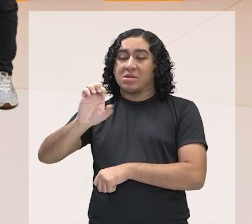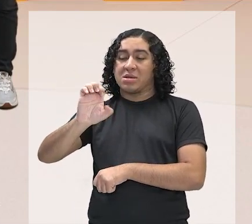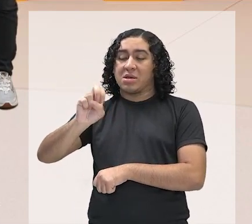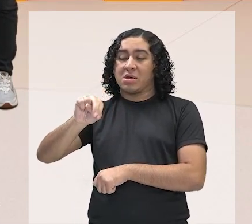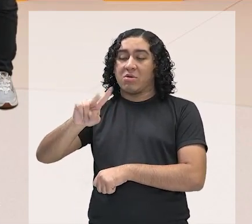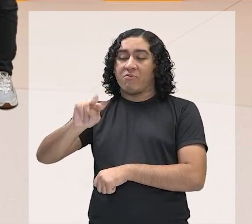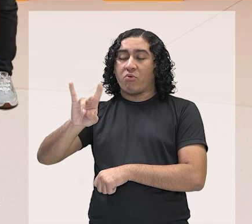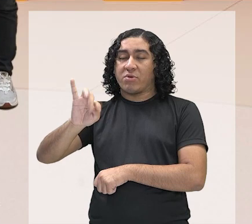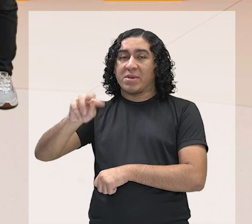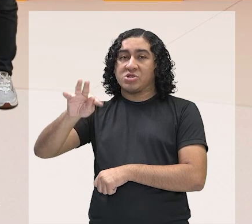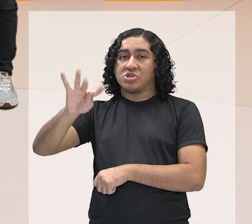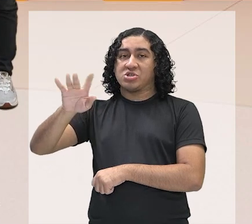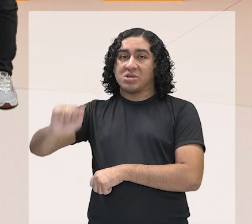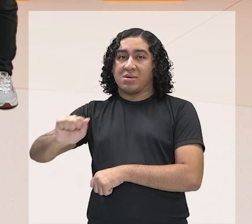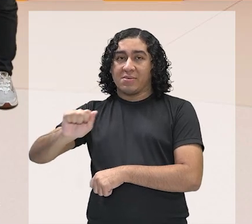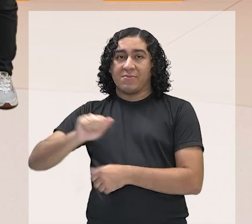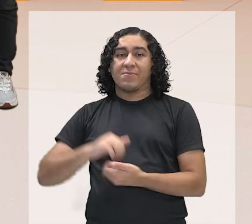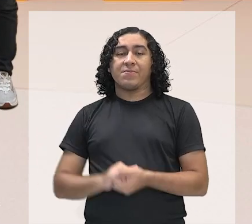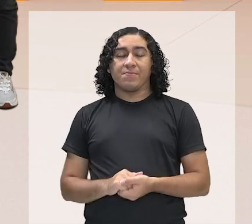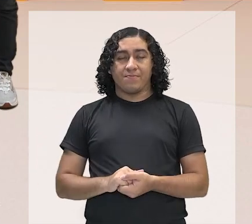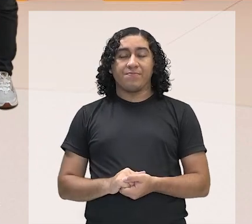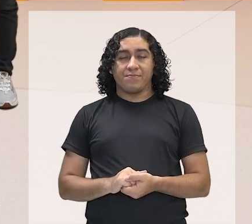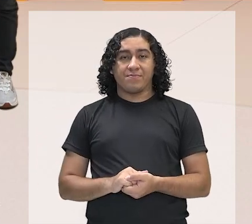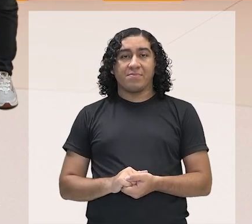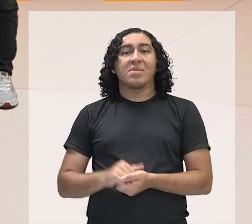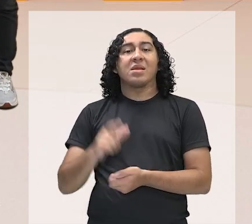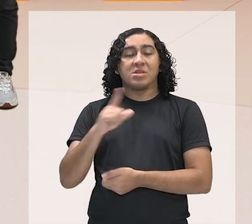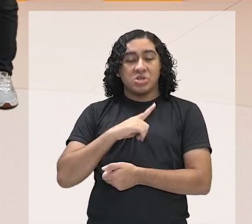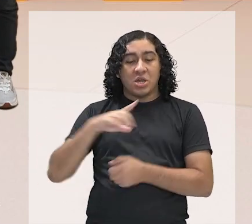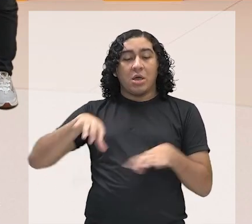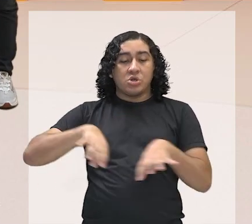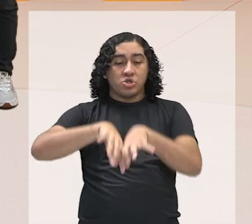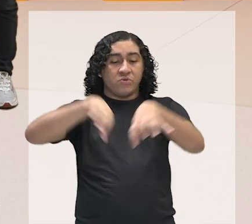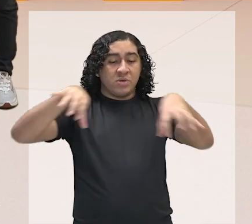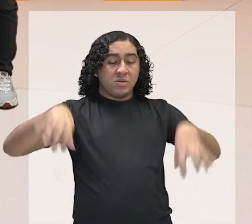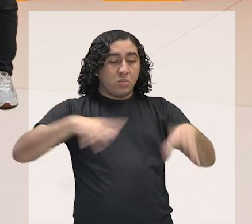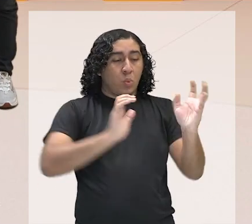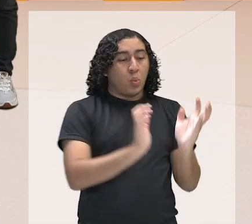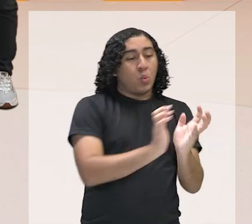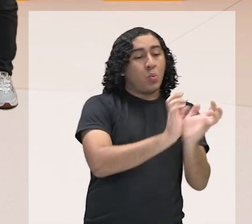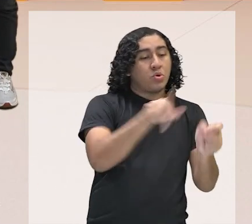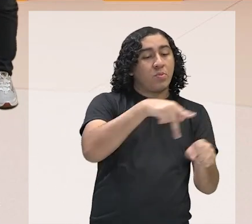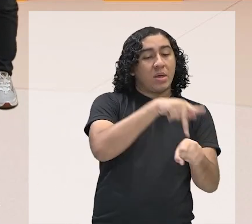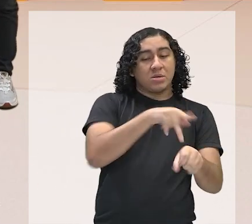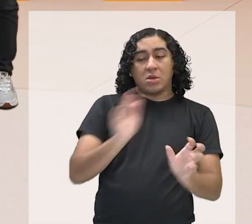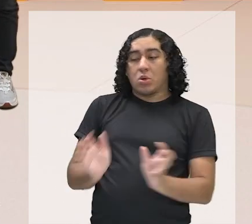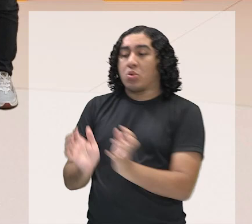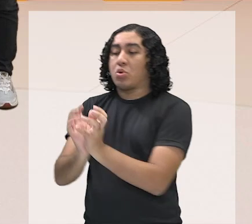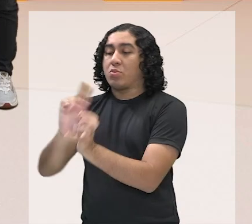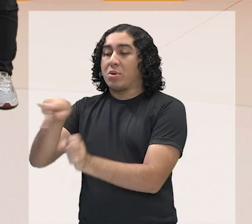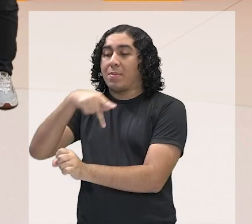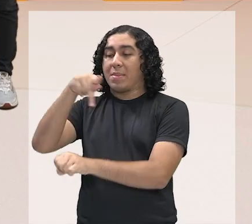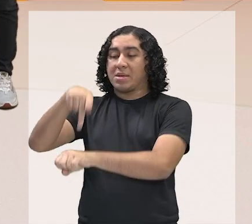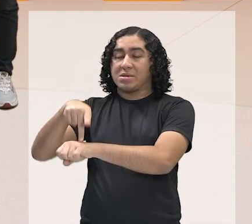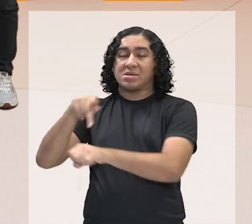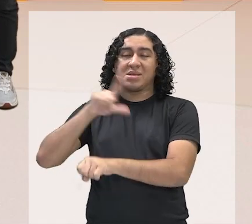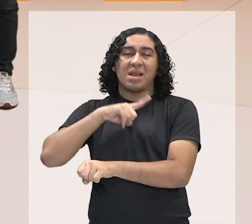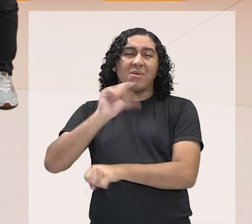certa divisão entre os países que participaram ali da Conferência de Estocolmo, e isso foi fruto ainda